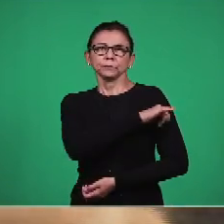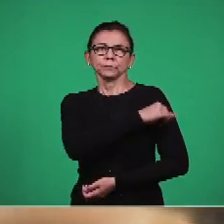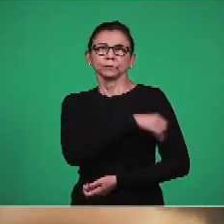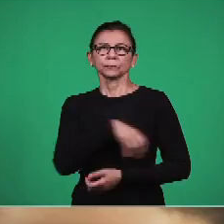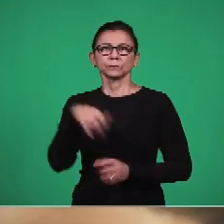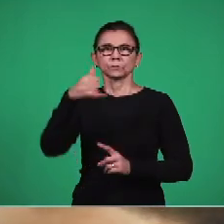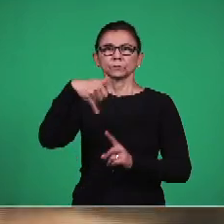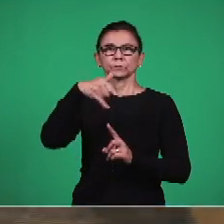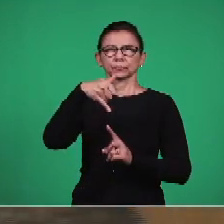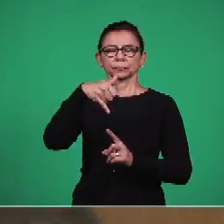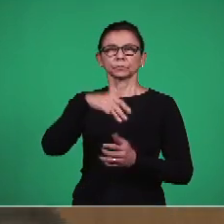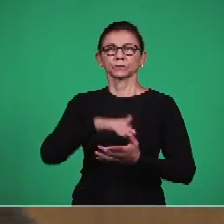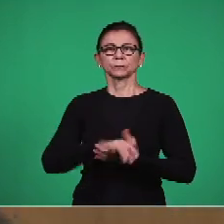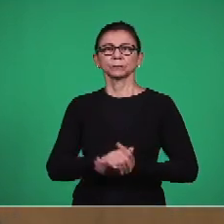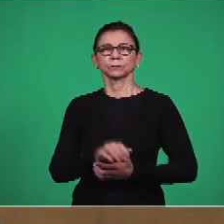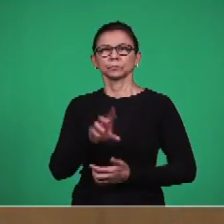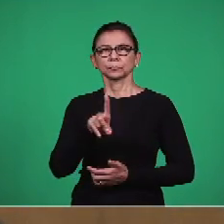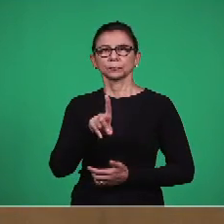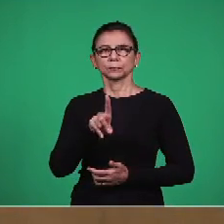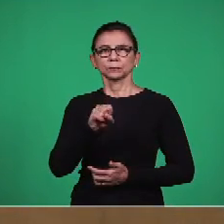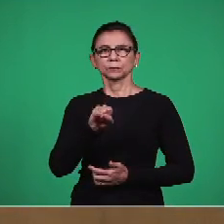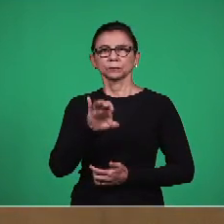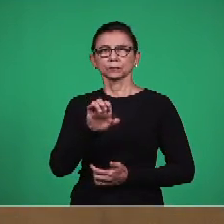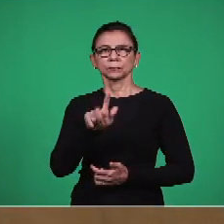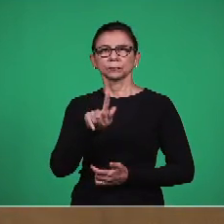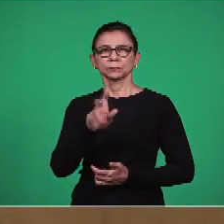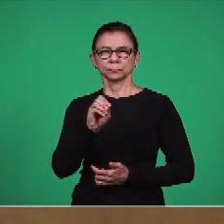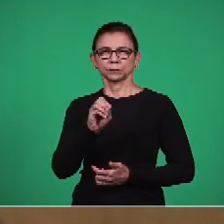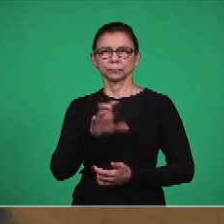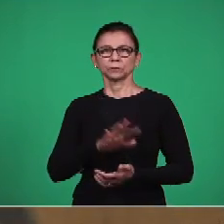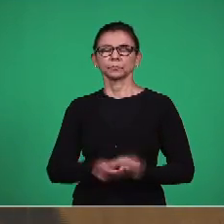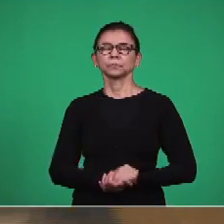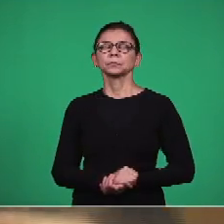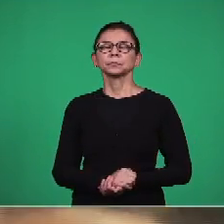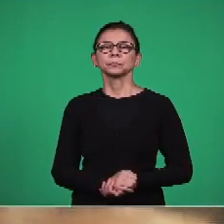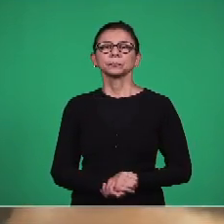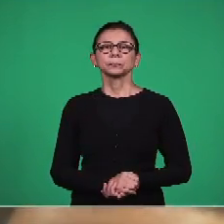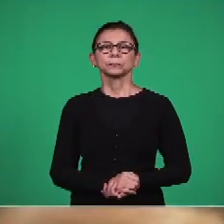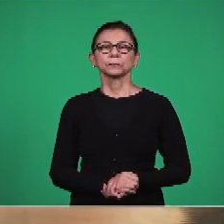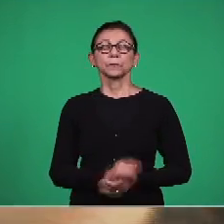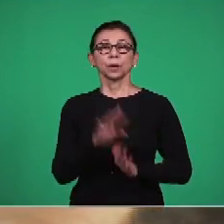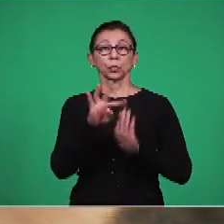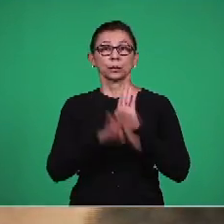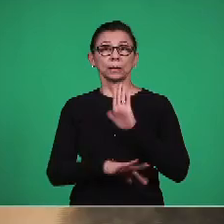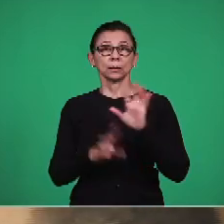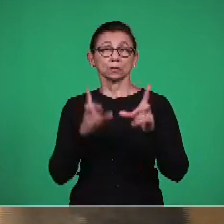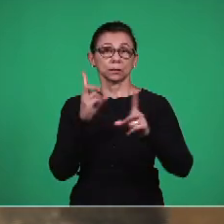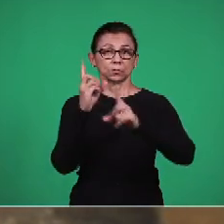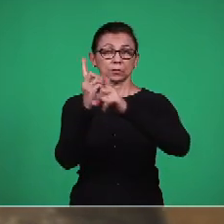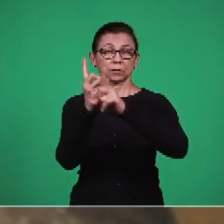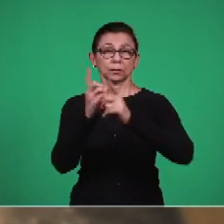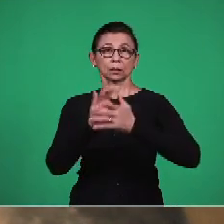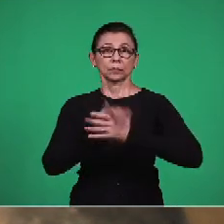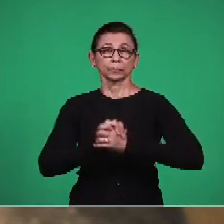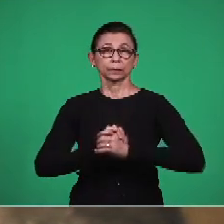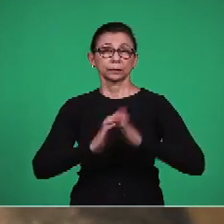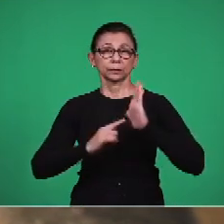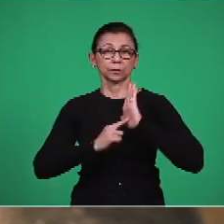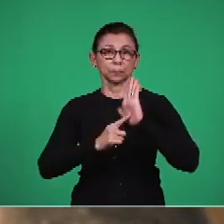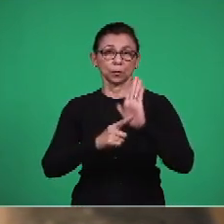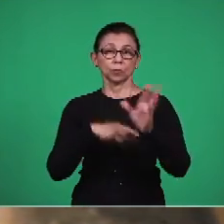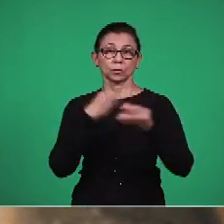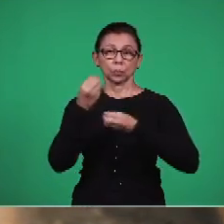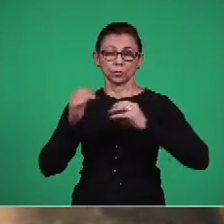Igreja de Queimados, no Paraíso. E o texto que nós encontramos aqui, que fala deste